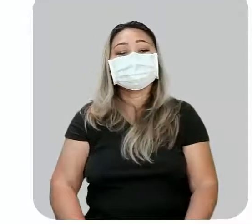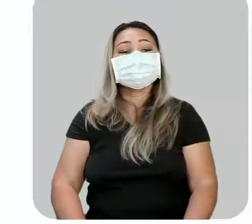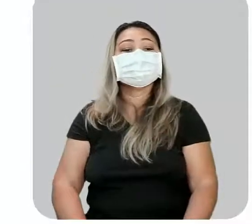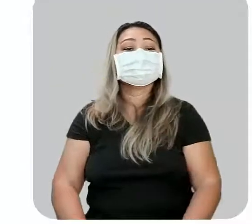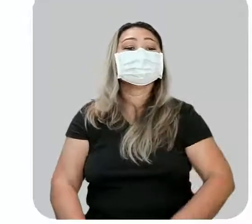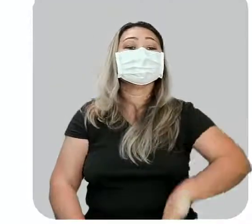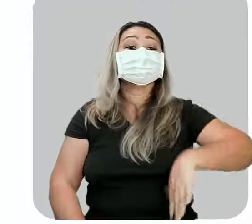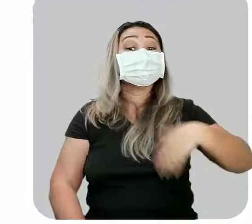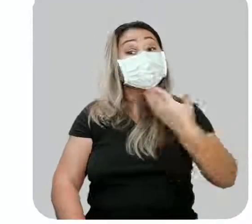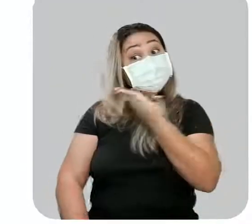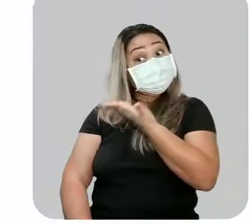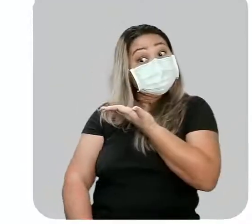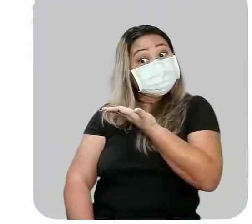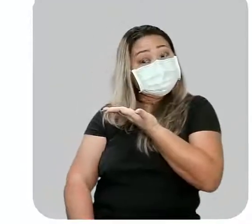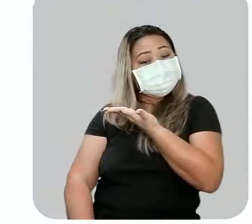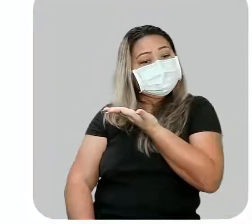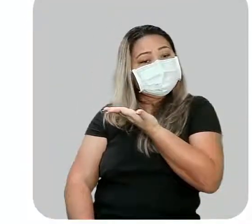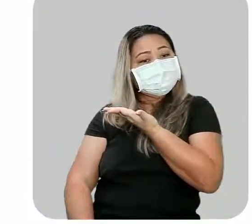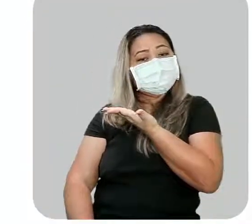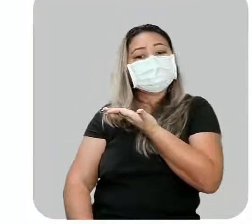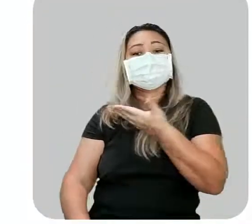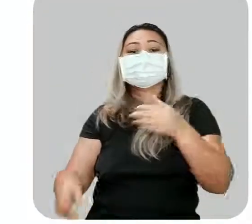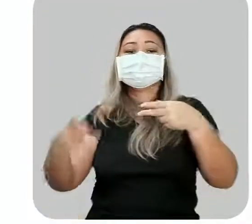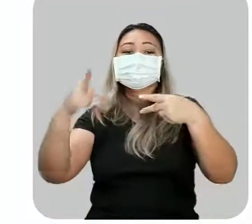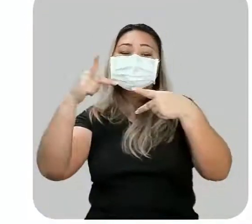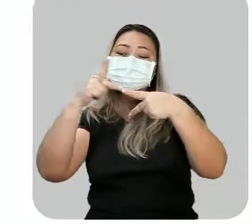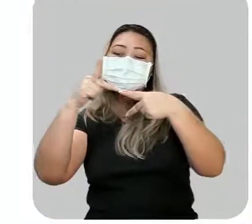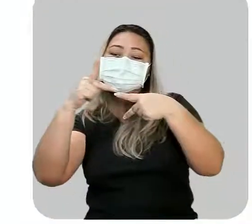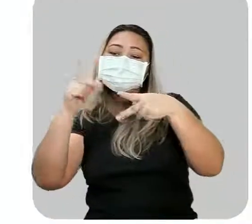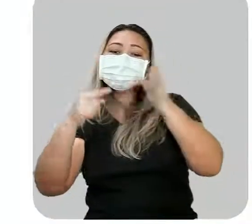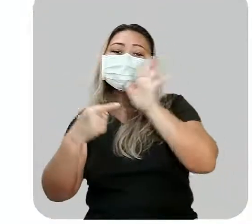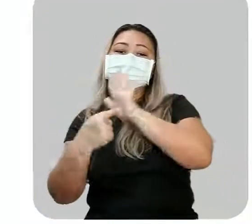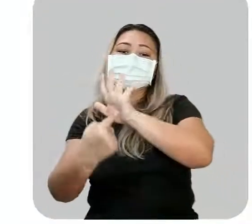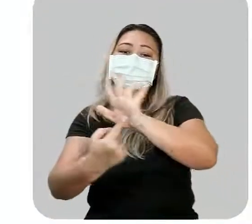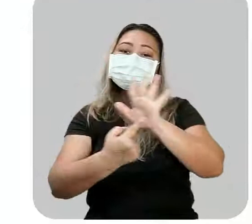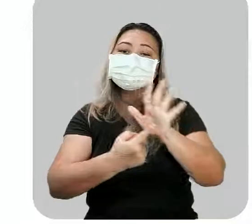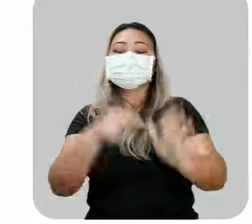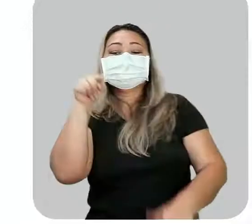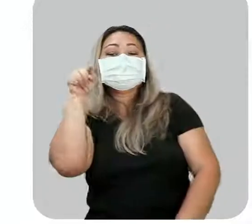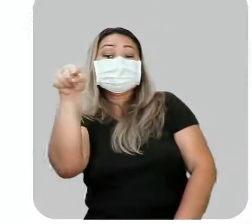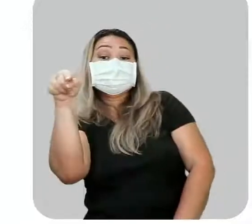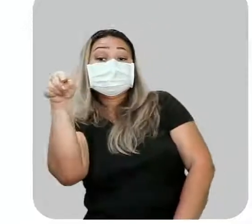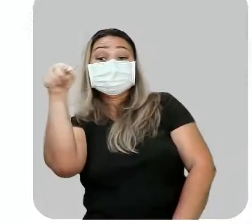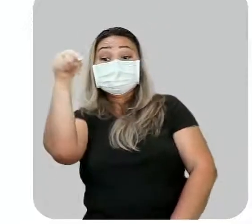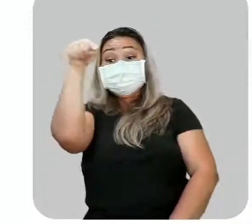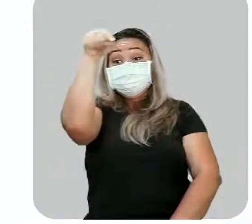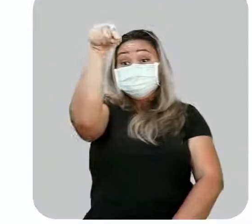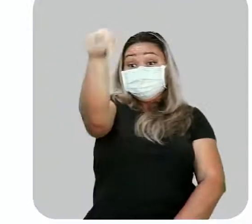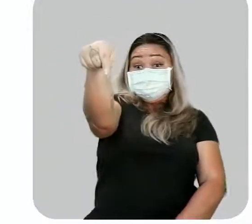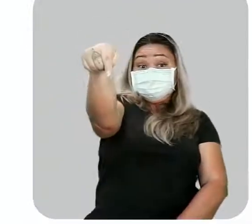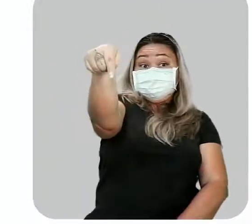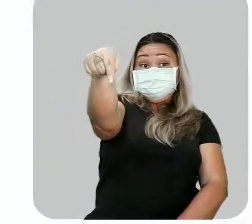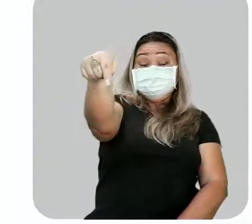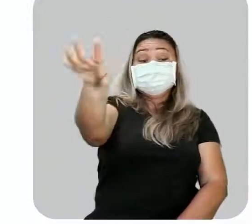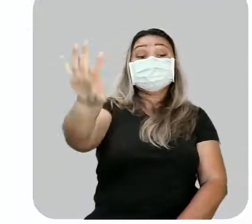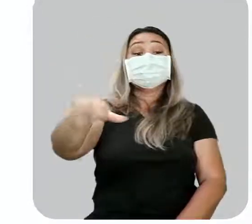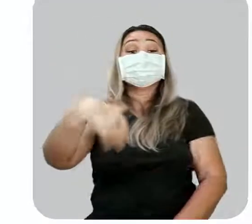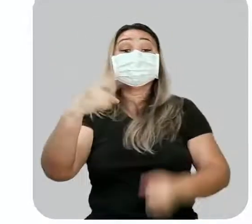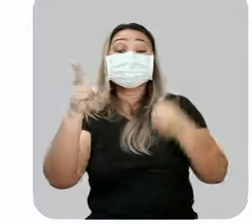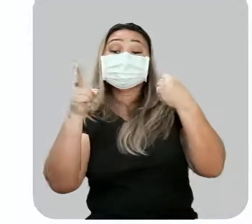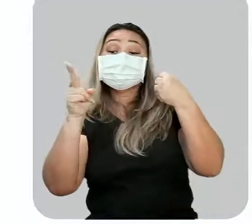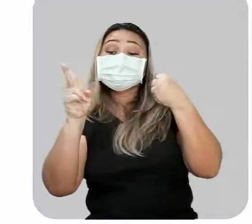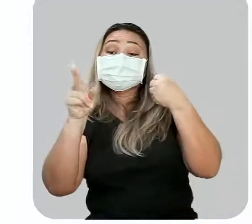crase. Ó, aí nos pronomes demonstrativos, aquele, aquela, aquilo.